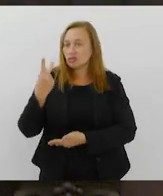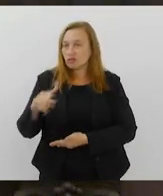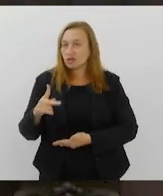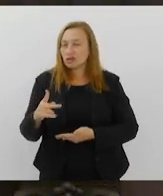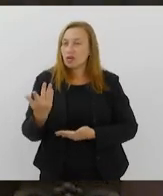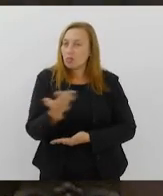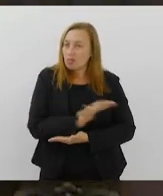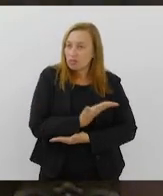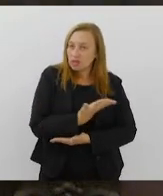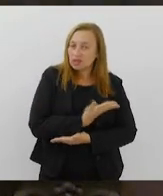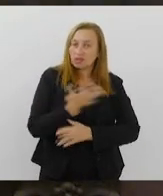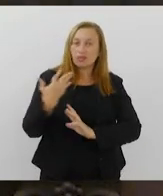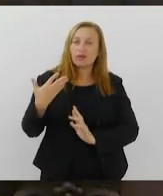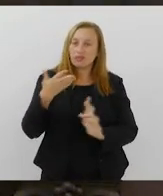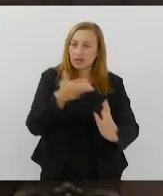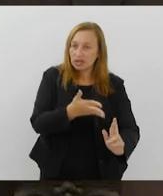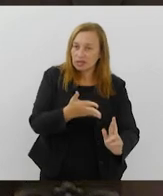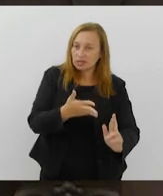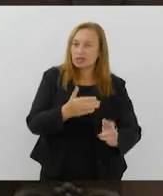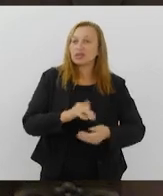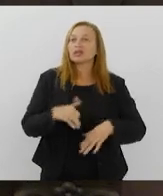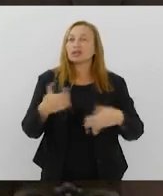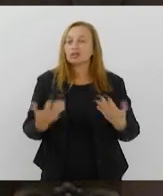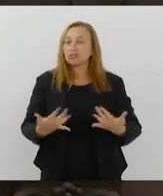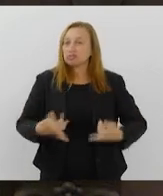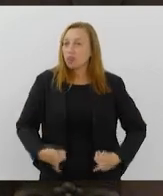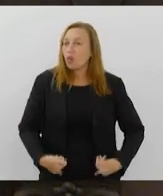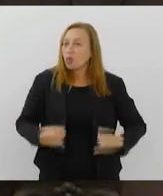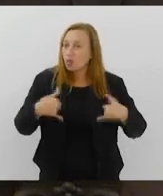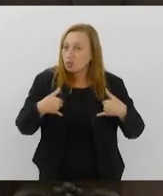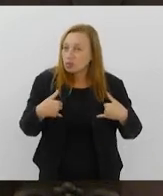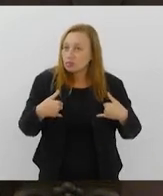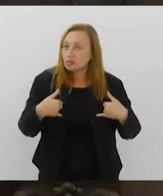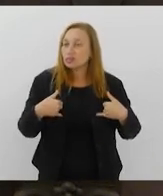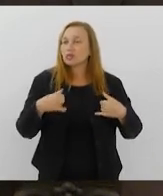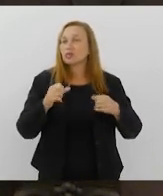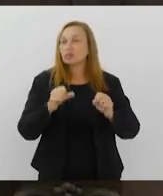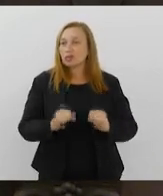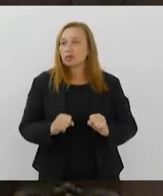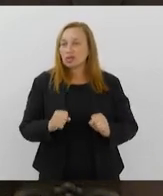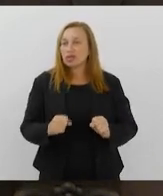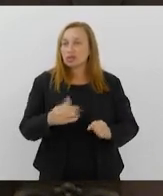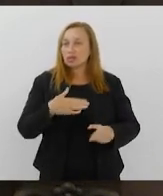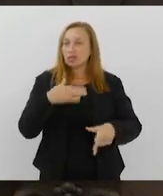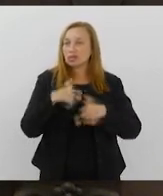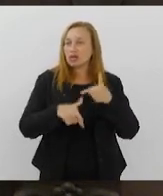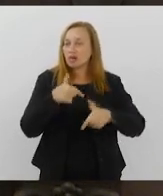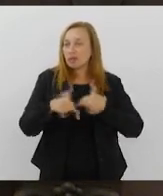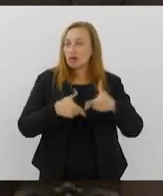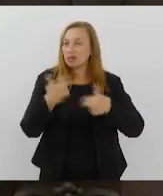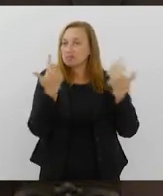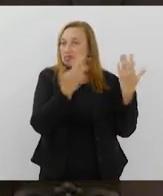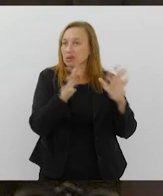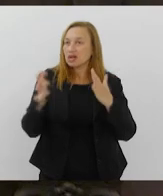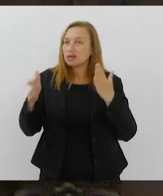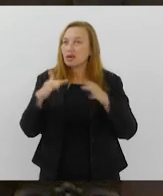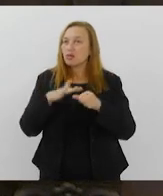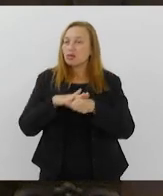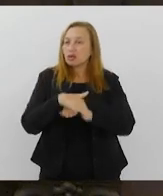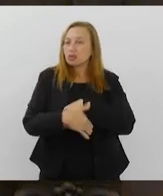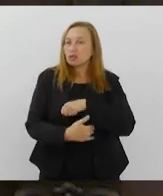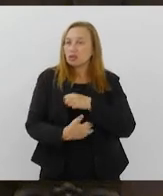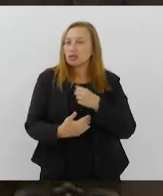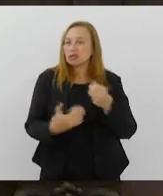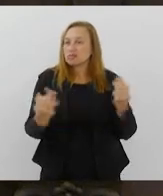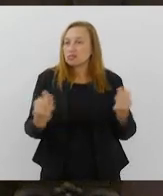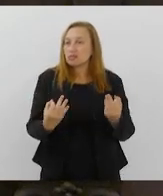amigo e uma grande referência. Então, muito me honra poder, através do meu mandato, celebrar uma noite dessas, ao lado